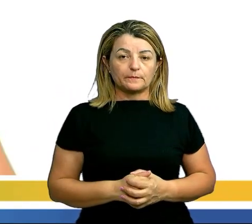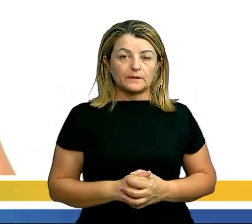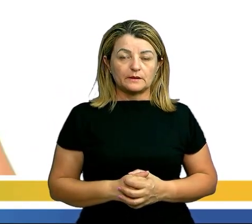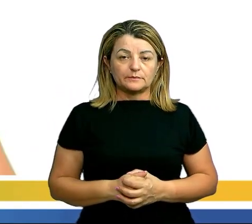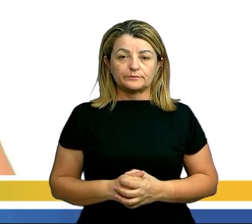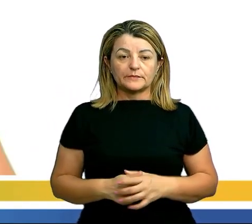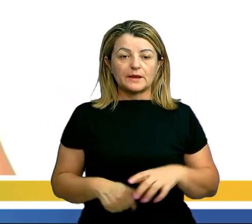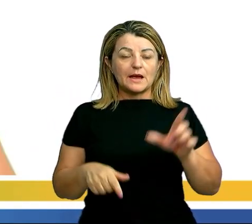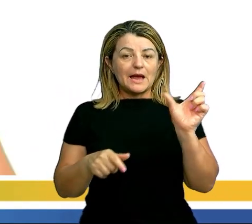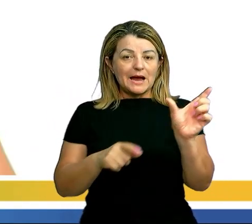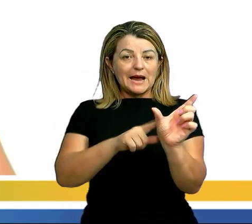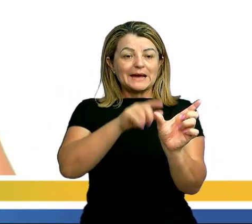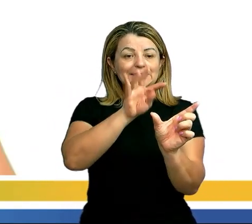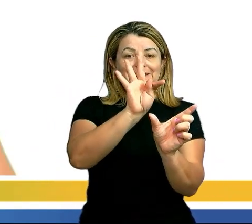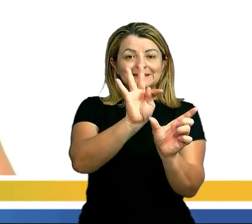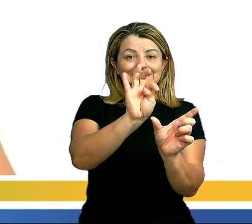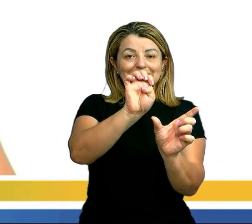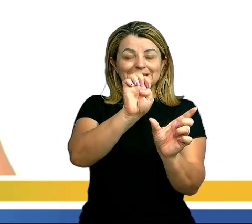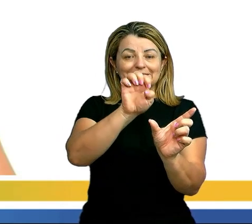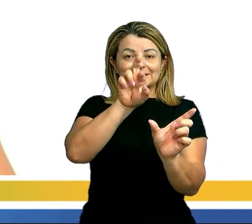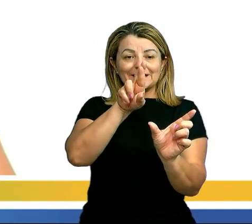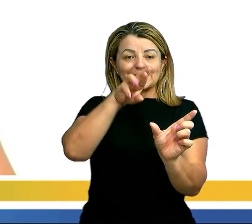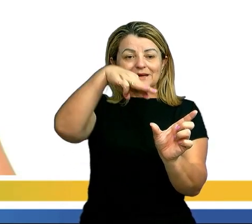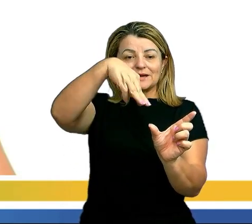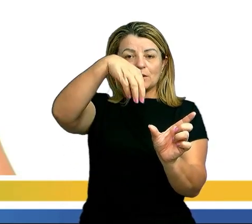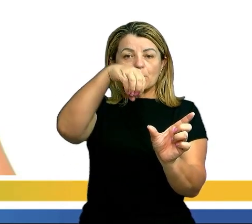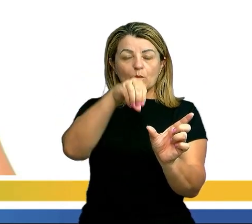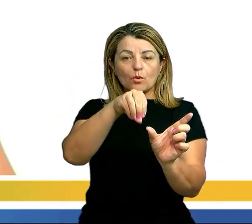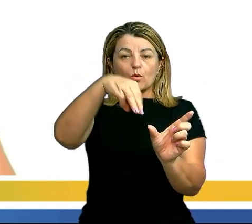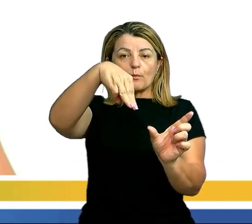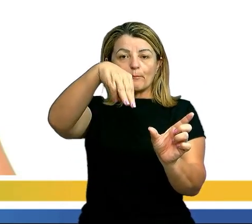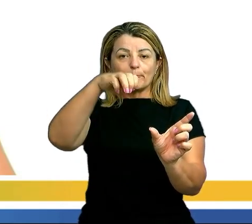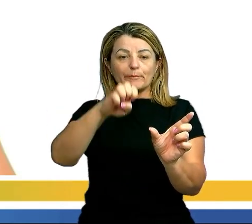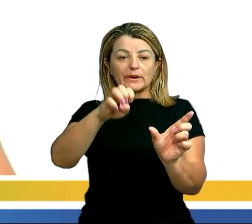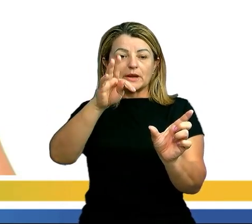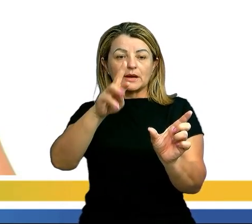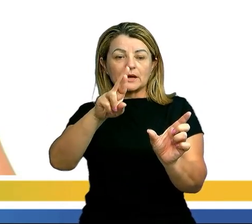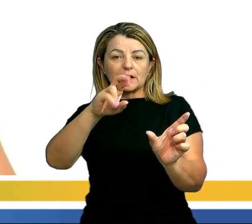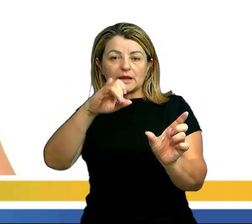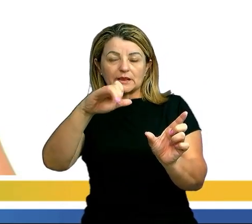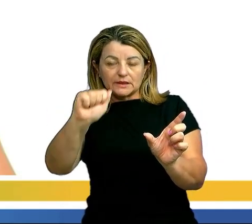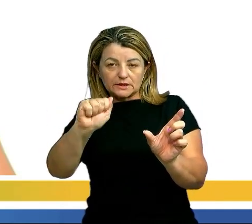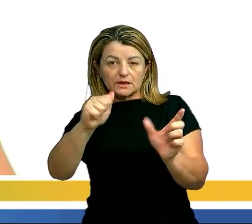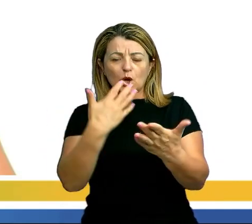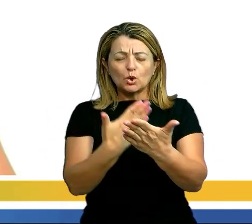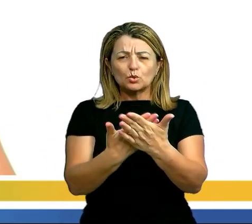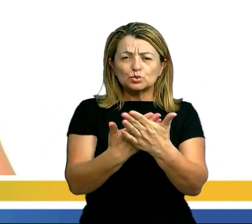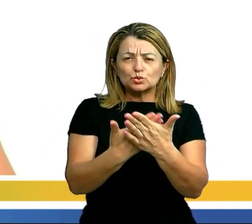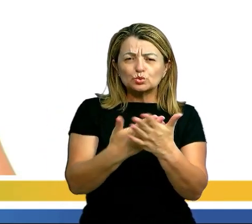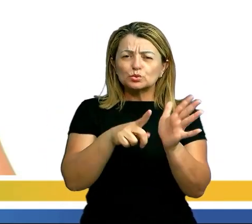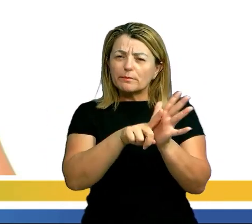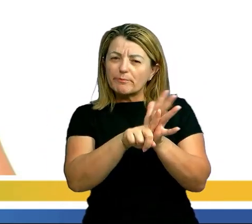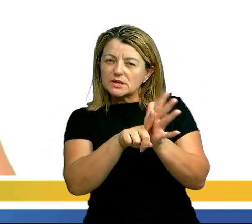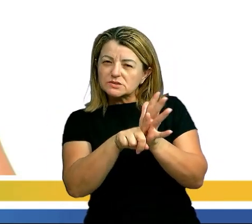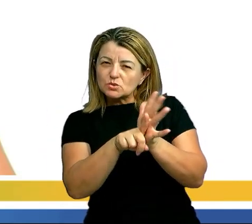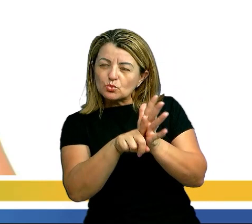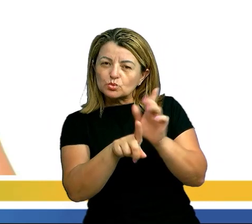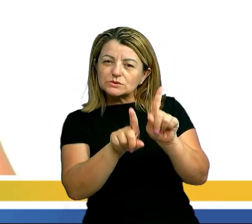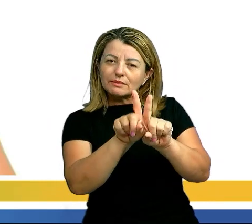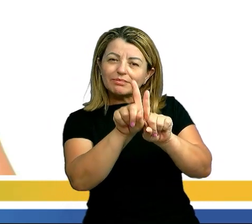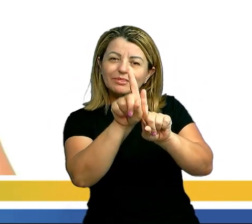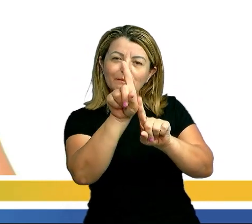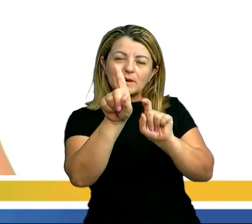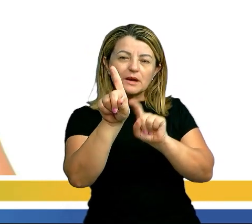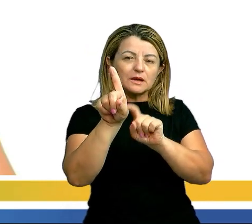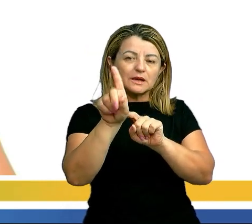A termometria, por sua vez, ela é uma parte da termologia que estuda a temperatura. A temperatura ela é uma grandeza